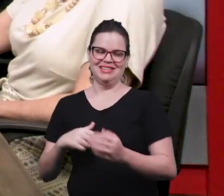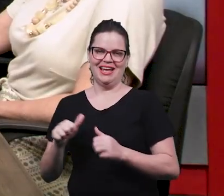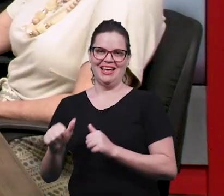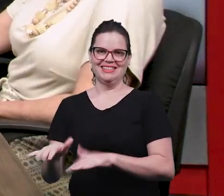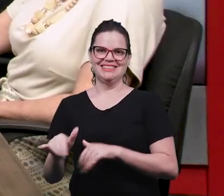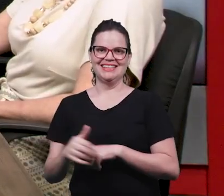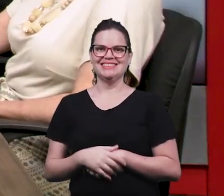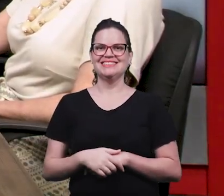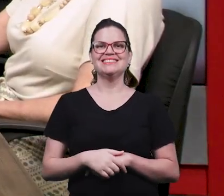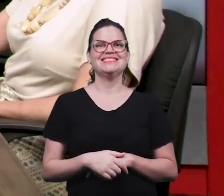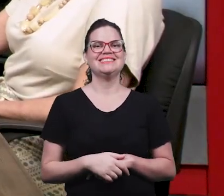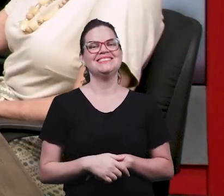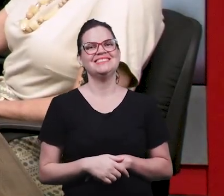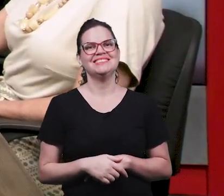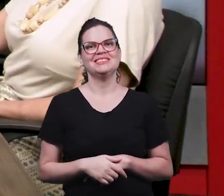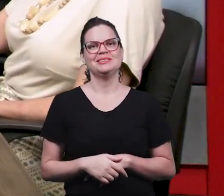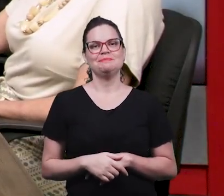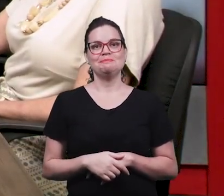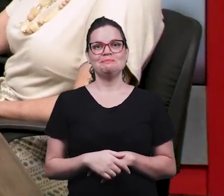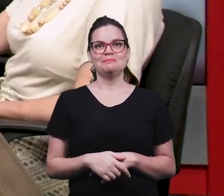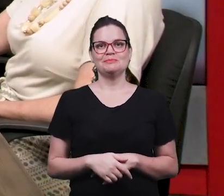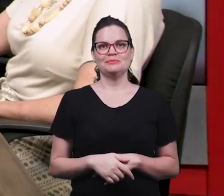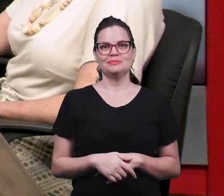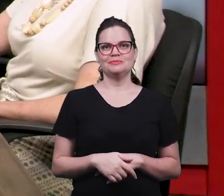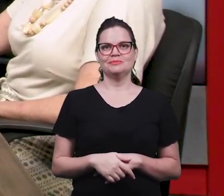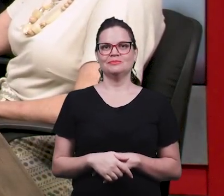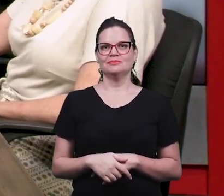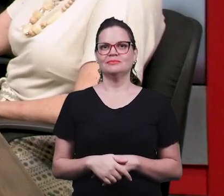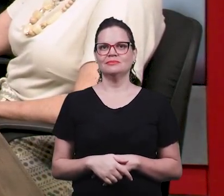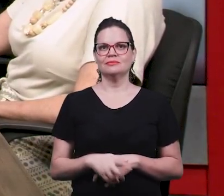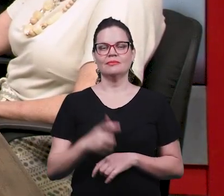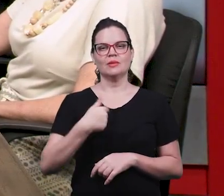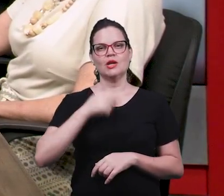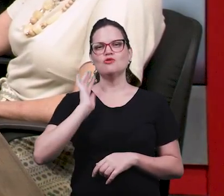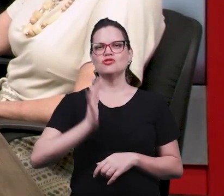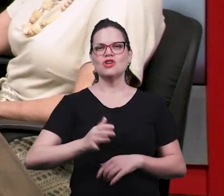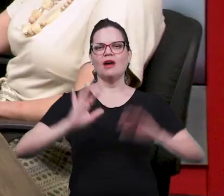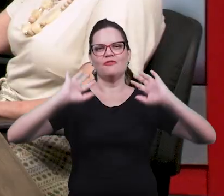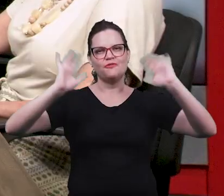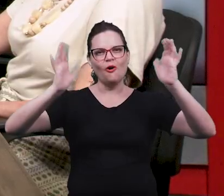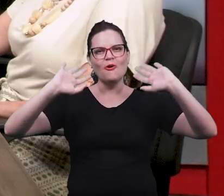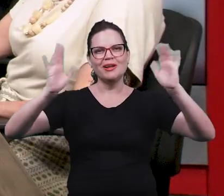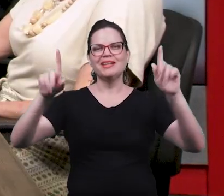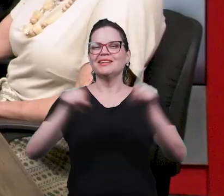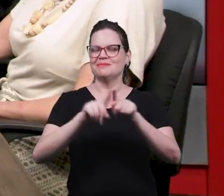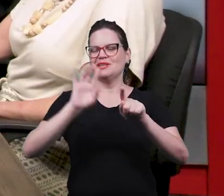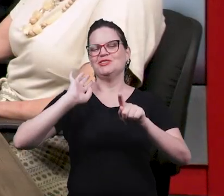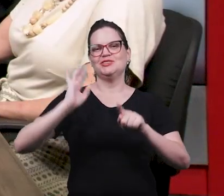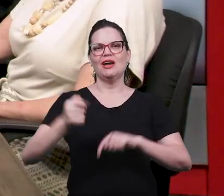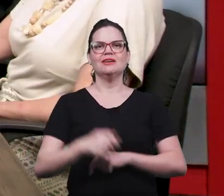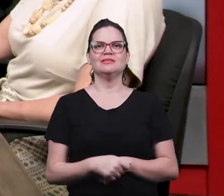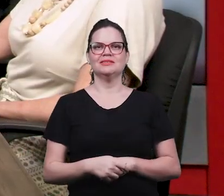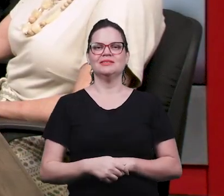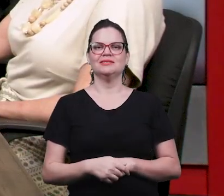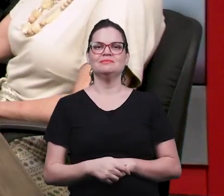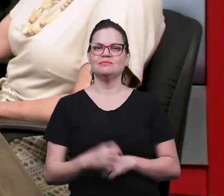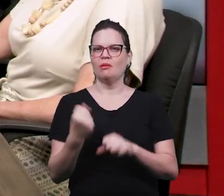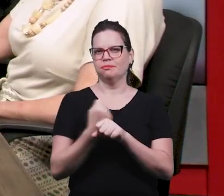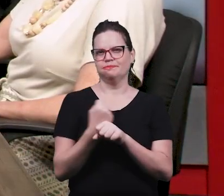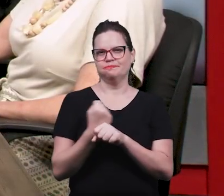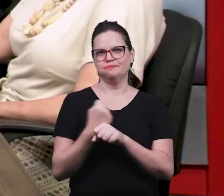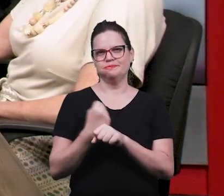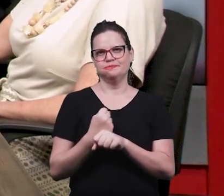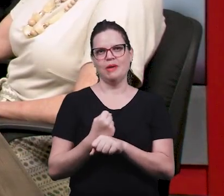o vôlei. Eu escolhi a Marinha. E já jogava vôlei, continuei jogando, tinha assim um papel